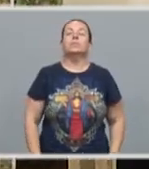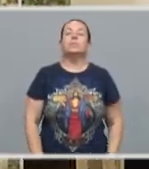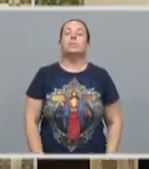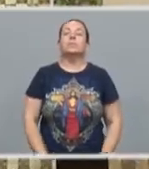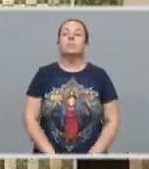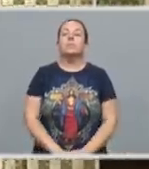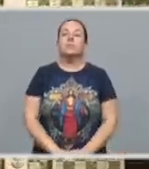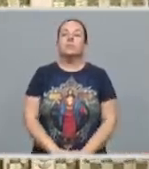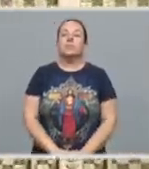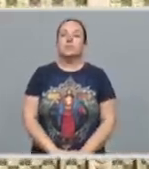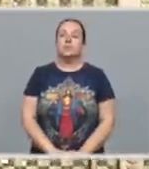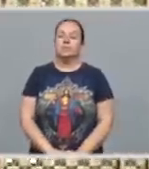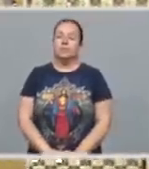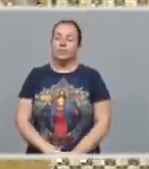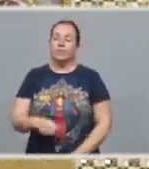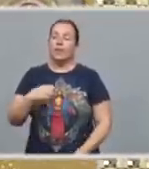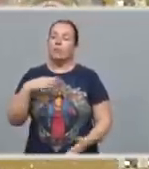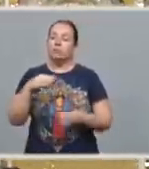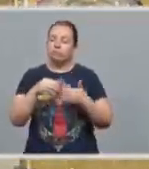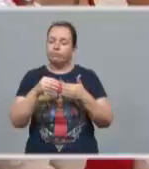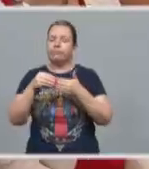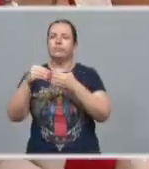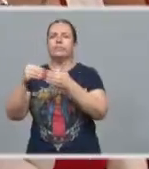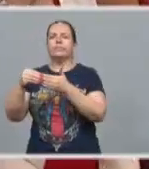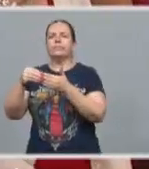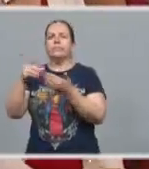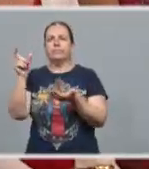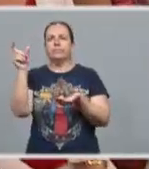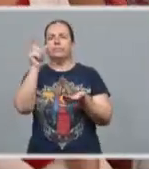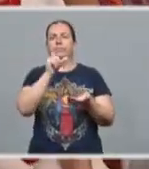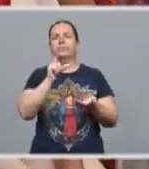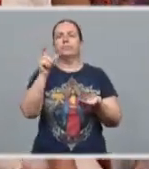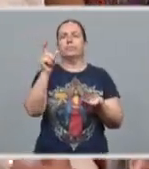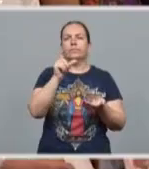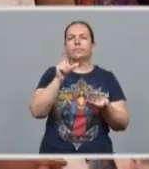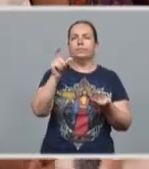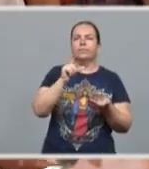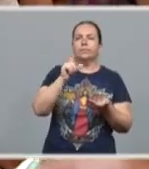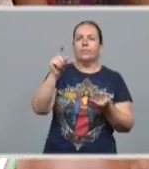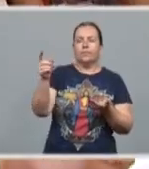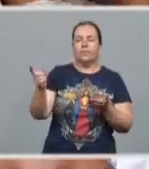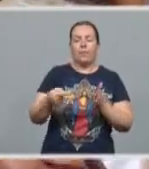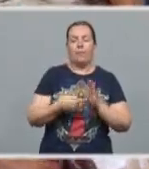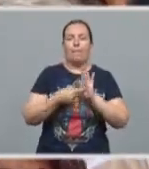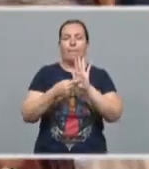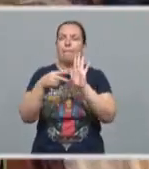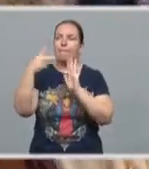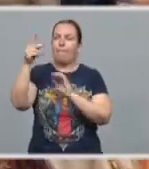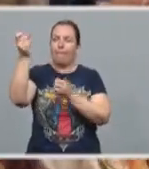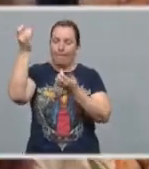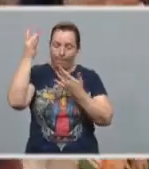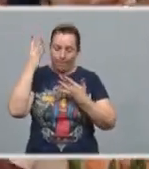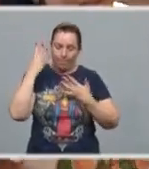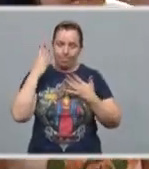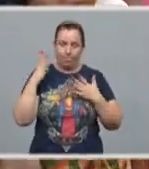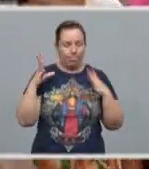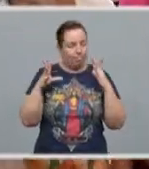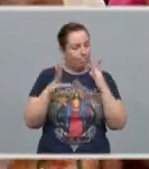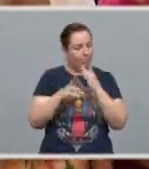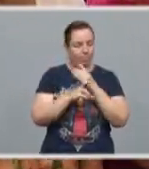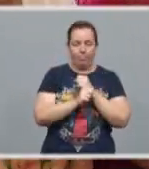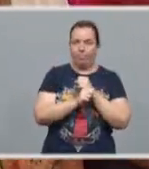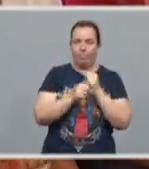acolhedor e levar tua palavra, seca na graça,